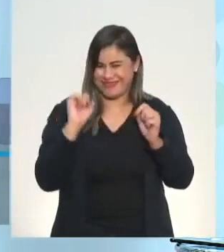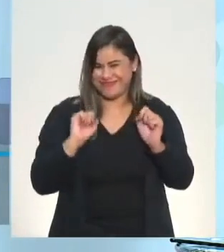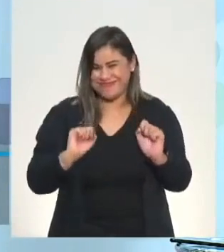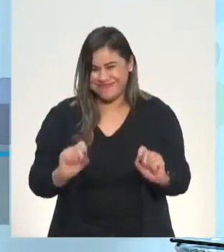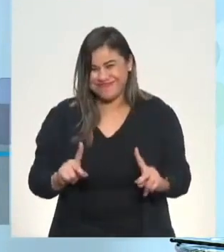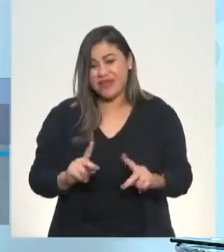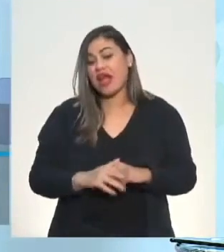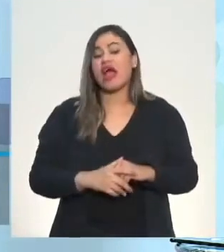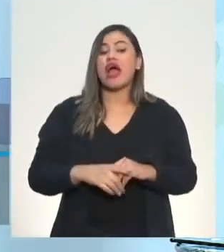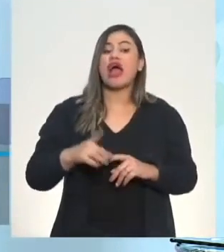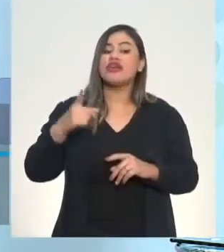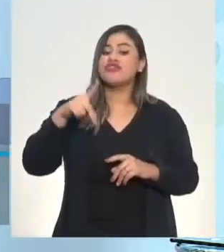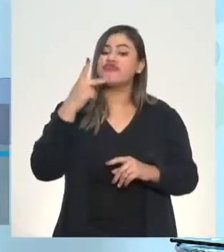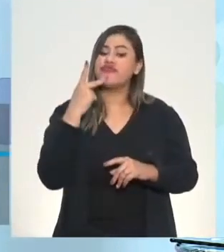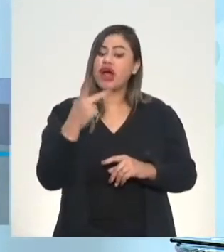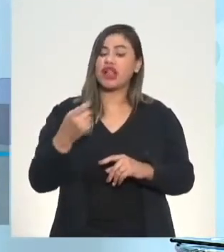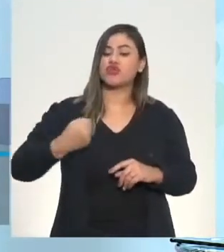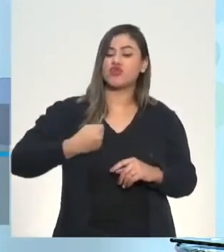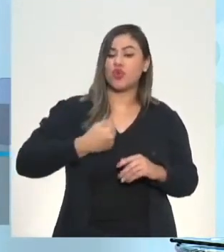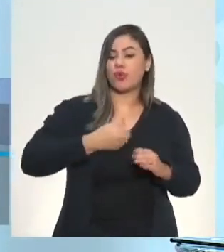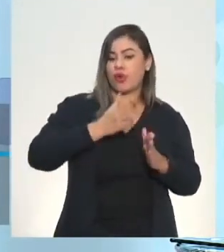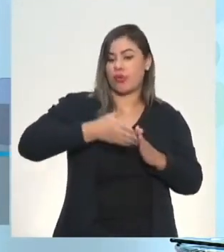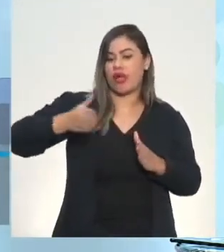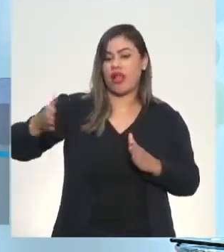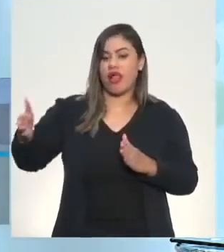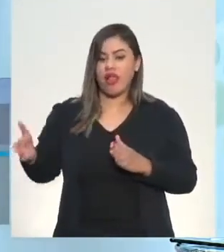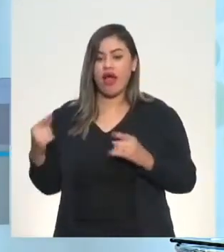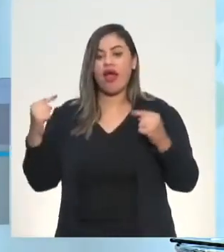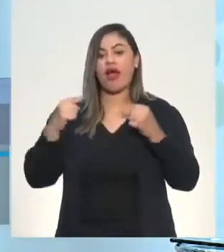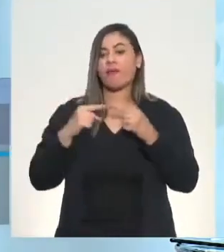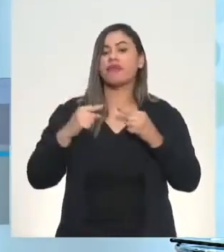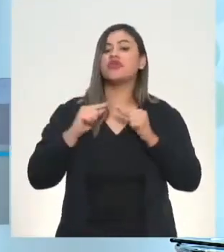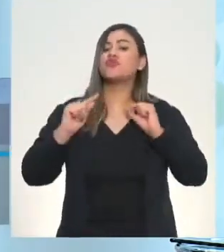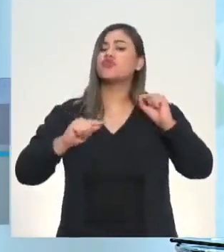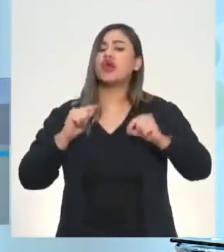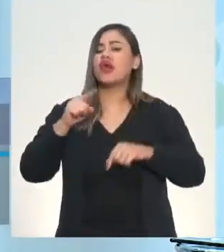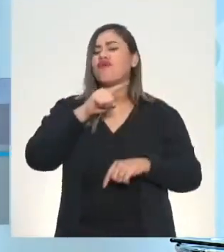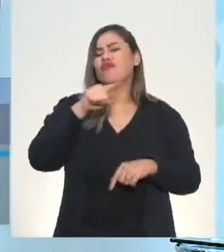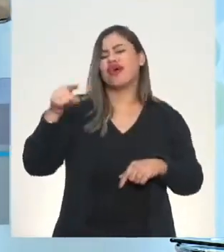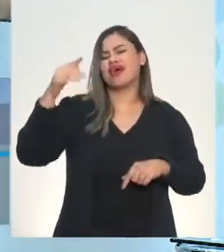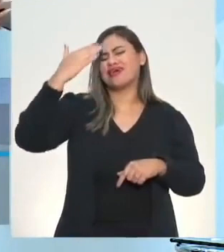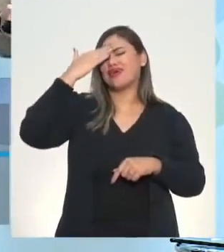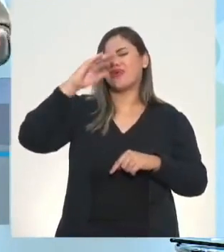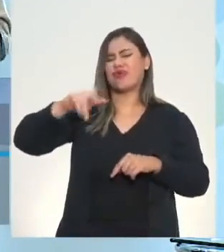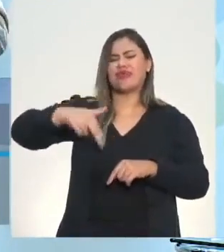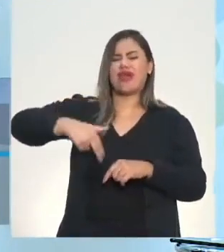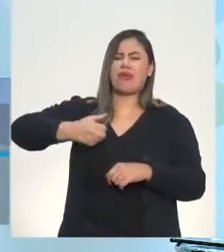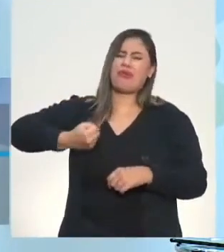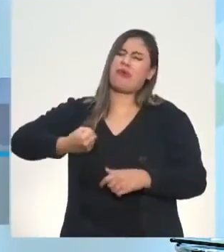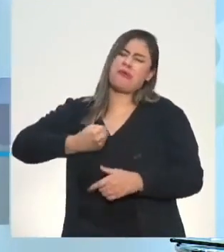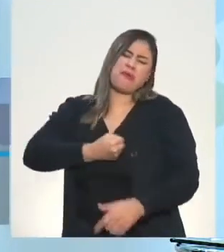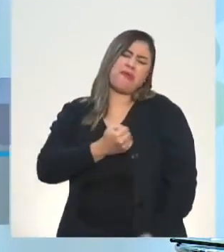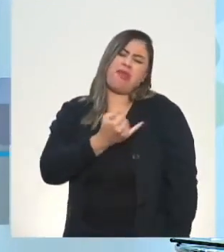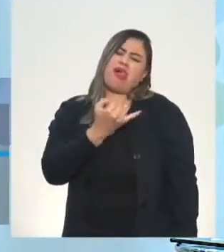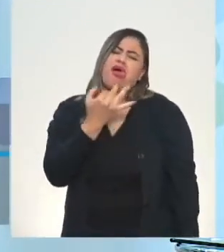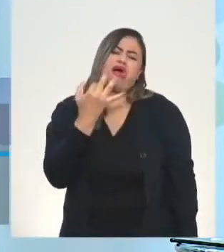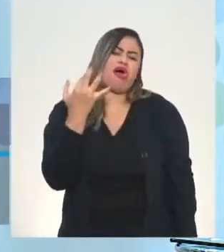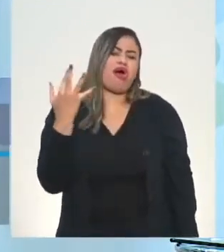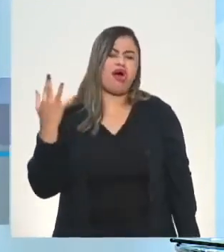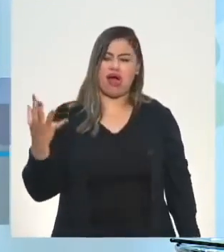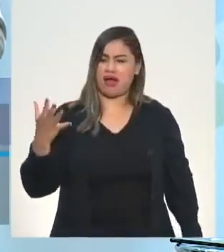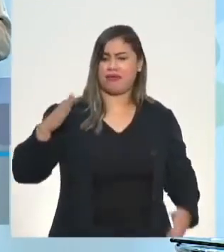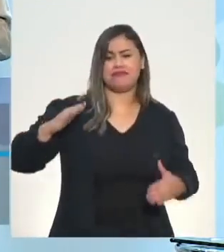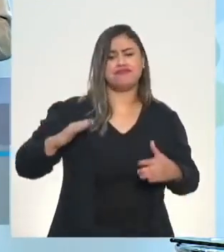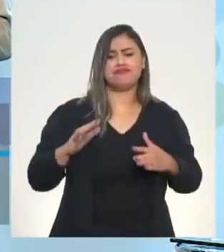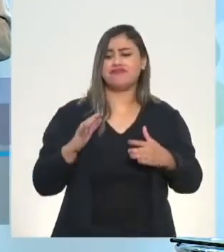Quando a gente trabalha com sequências numéricas e a identificação dessa sequência, você vai encontrar N, e aí a gente está falando de N, a ideia de